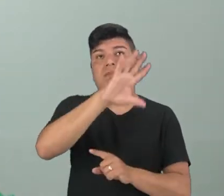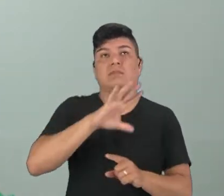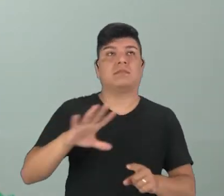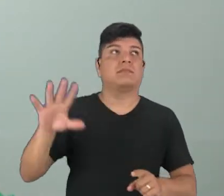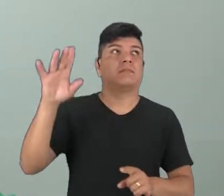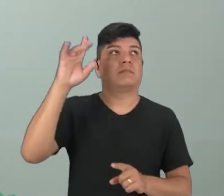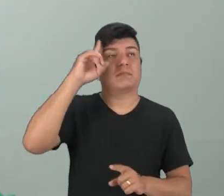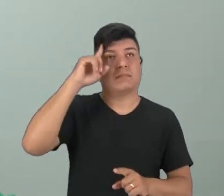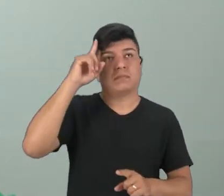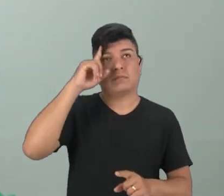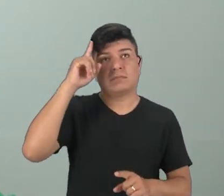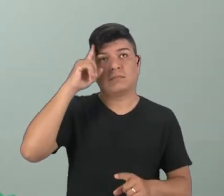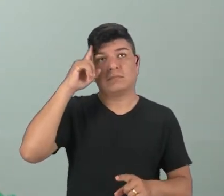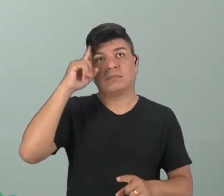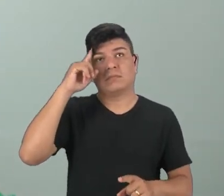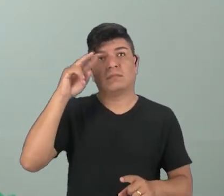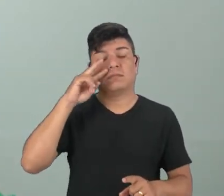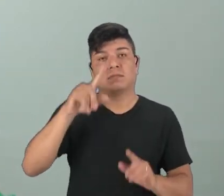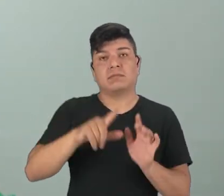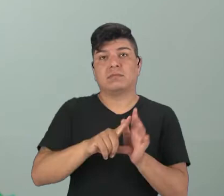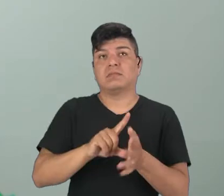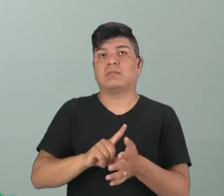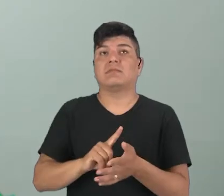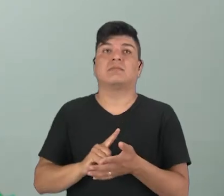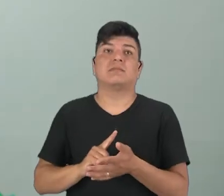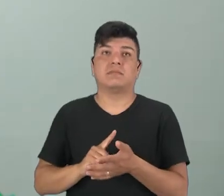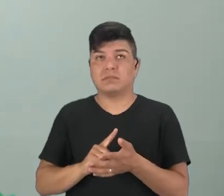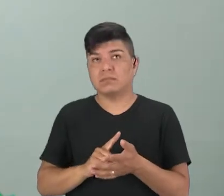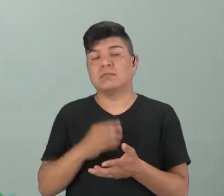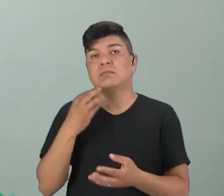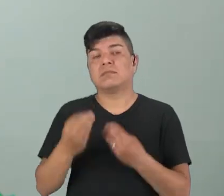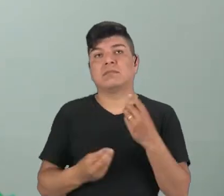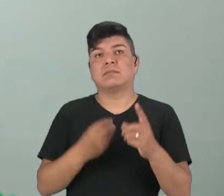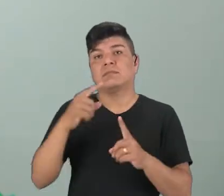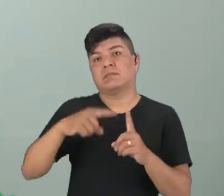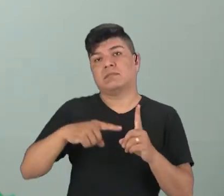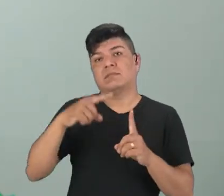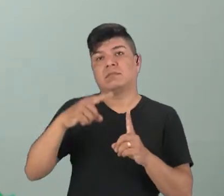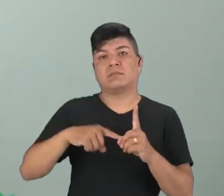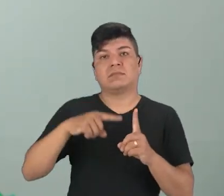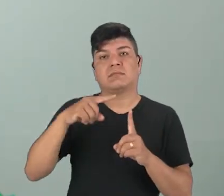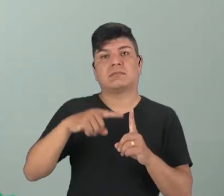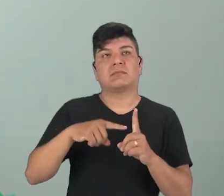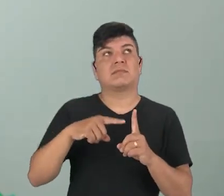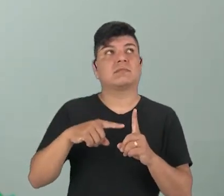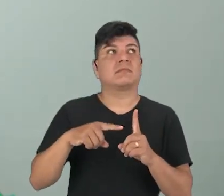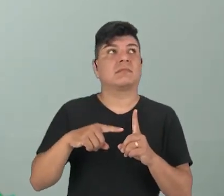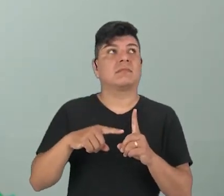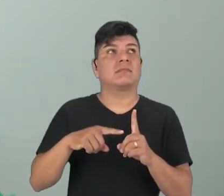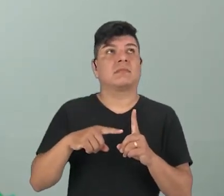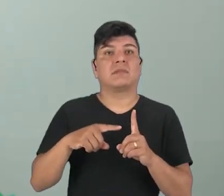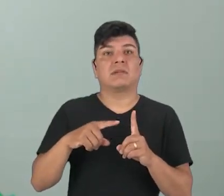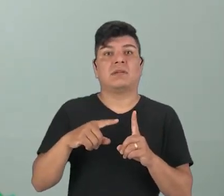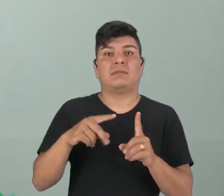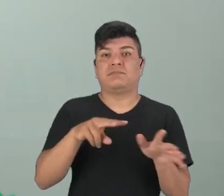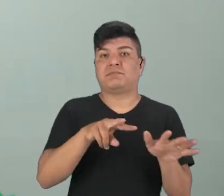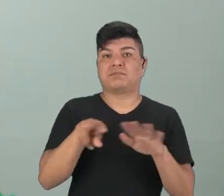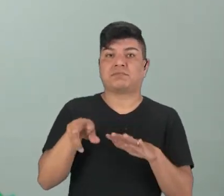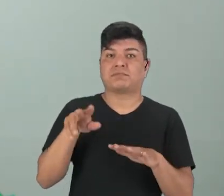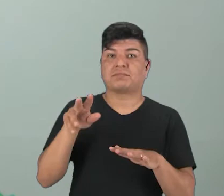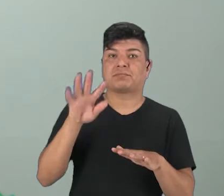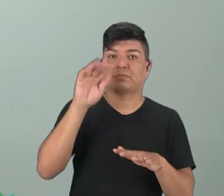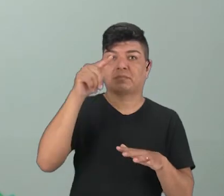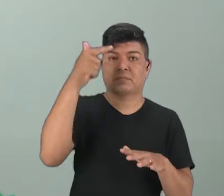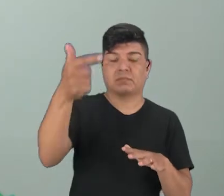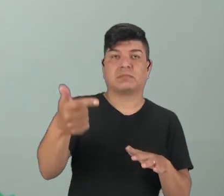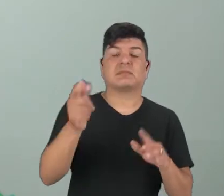né? Já a gente pode ver antecipado, né, como que vai estar a temperatura. Daqui uma semana, por exemplo,